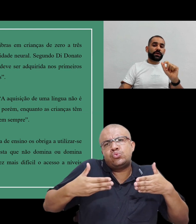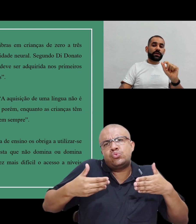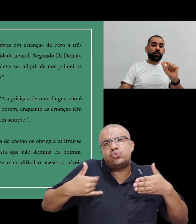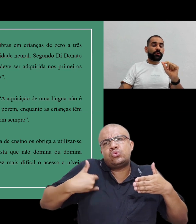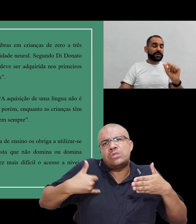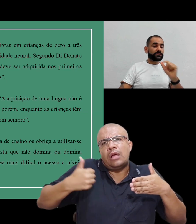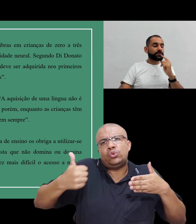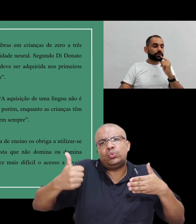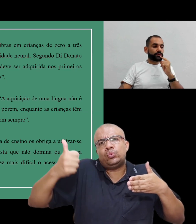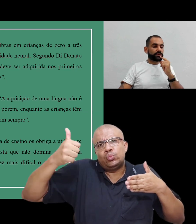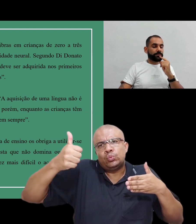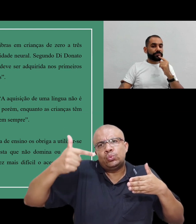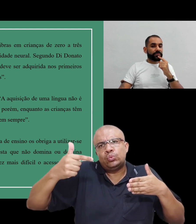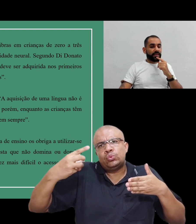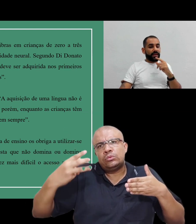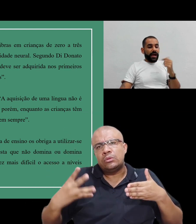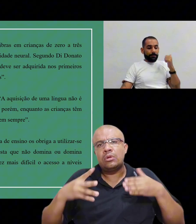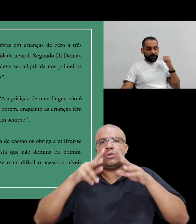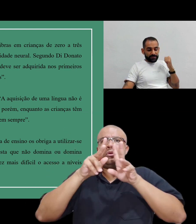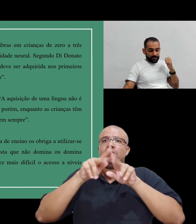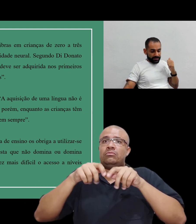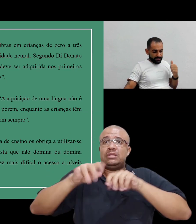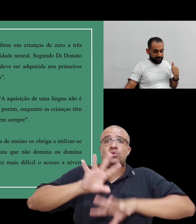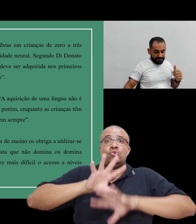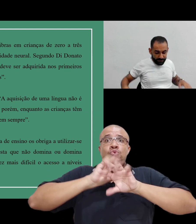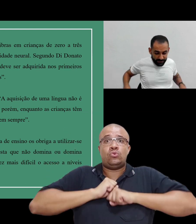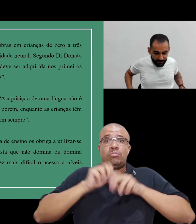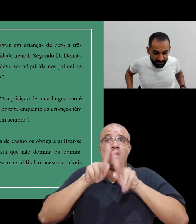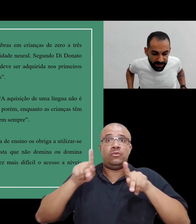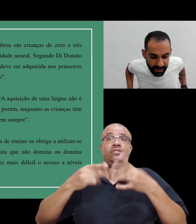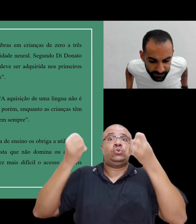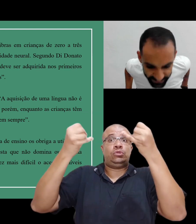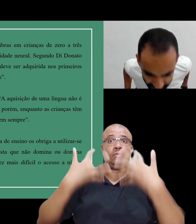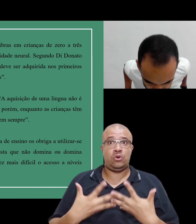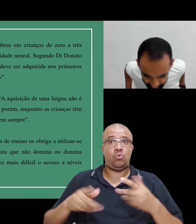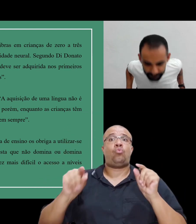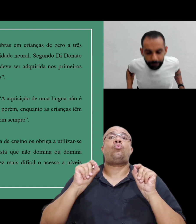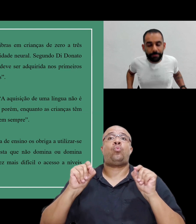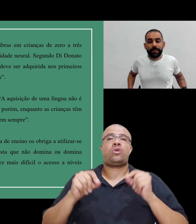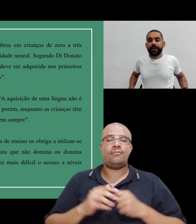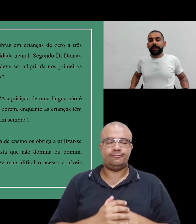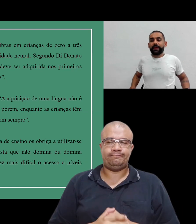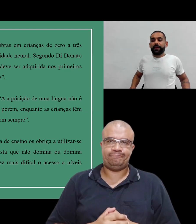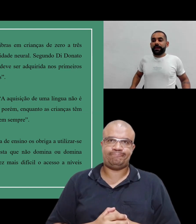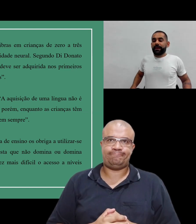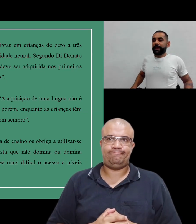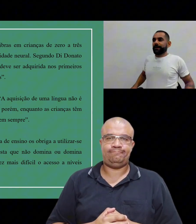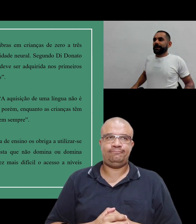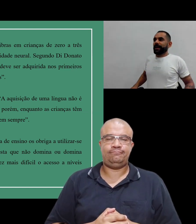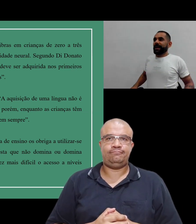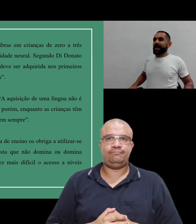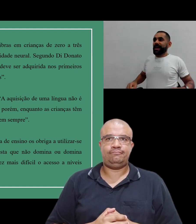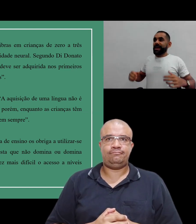modelos surdos. As professoras falaram o seguinte: